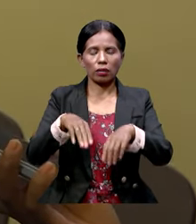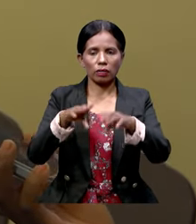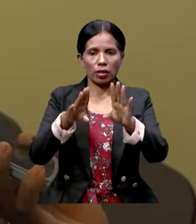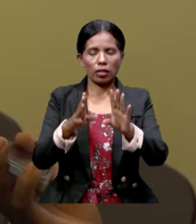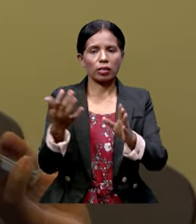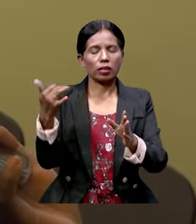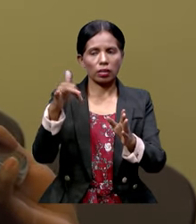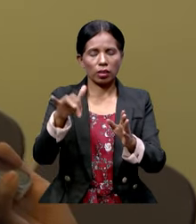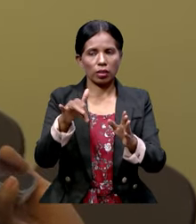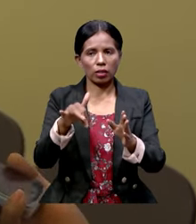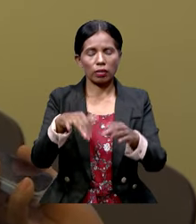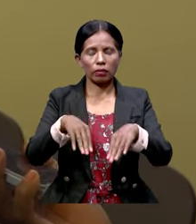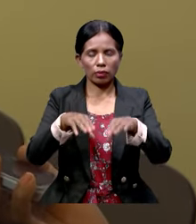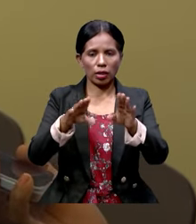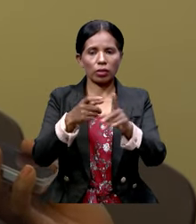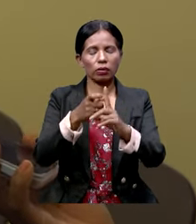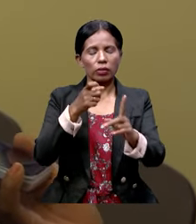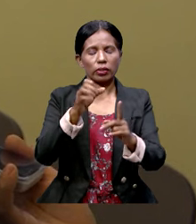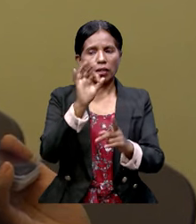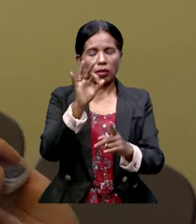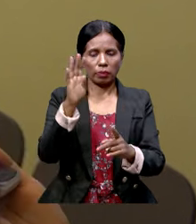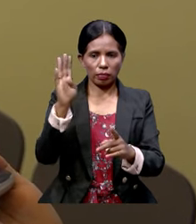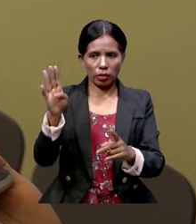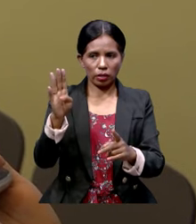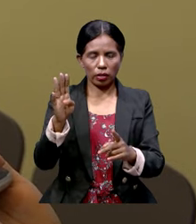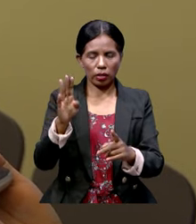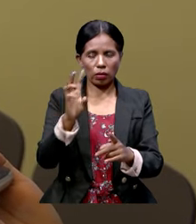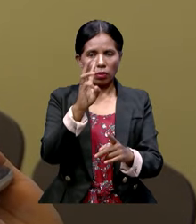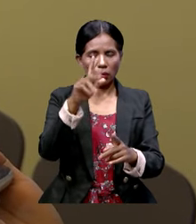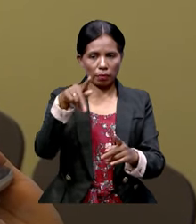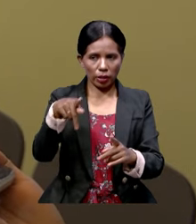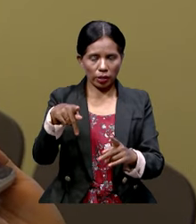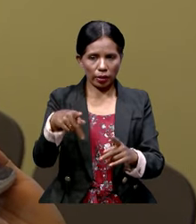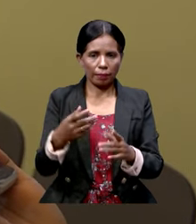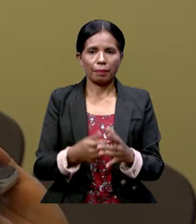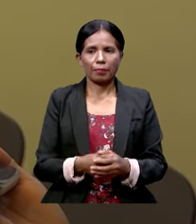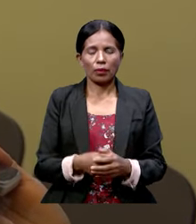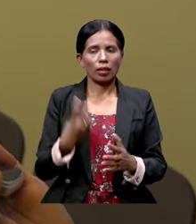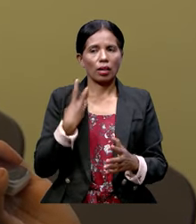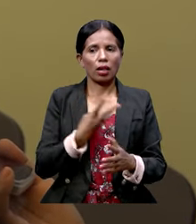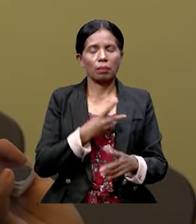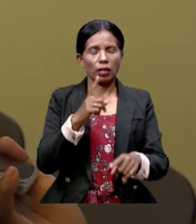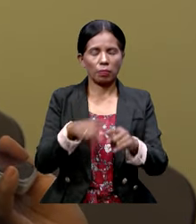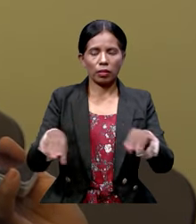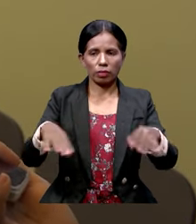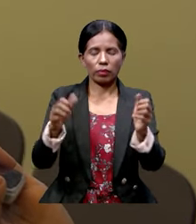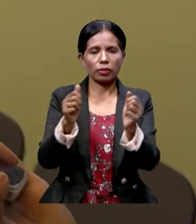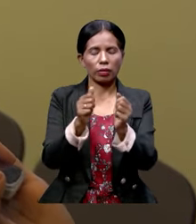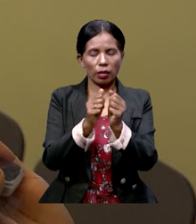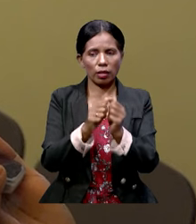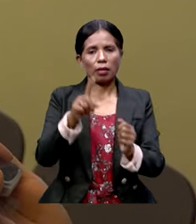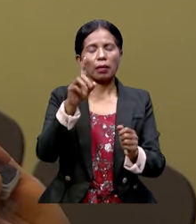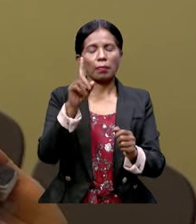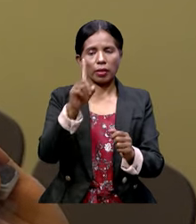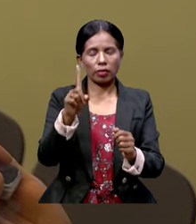minha marketing, né? Liu-se Facebook, WhatsApp, aí dané. A mim lá pelo serviço mesmo. A mim tem serviço a tornar